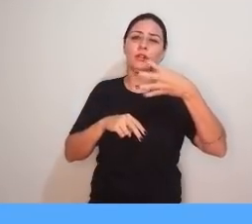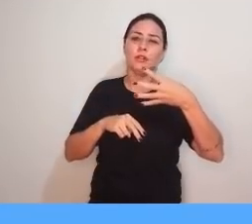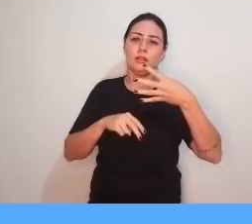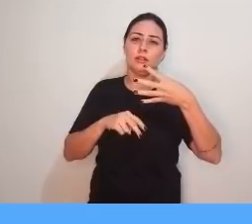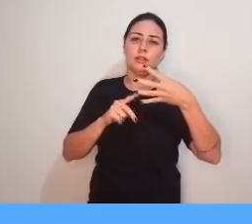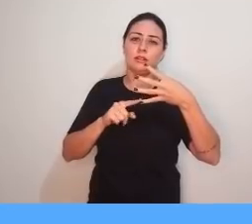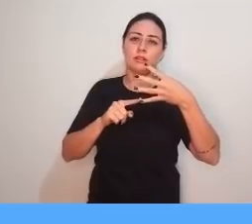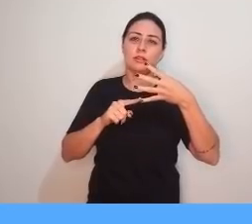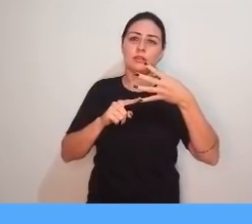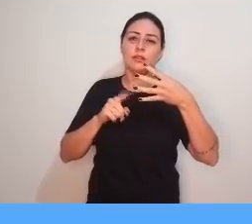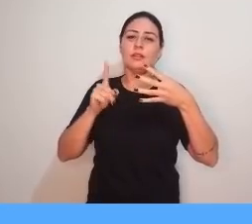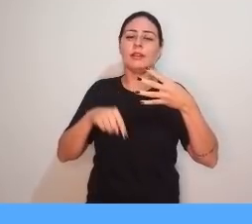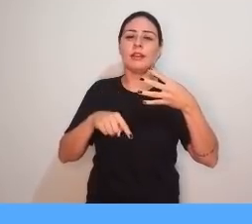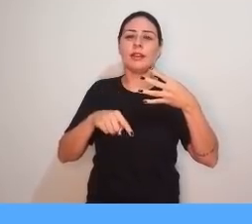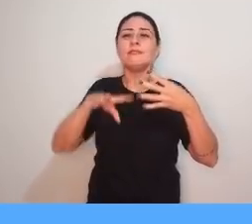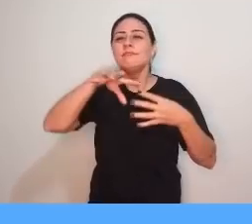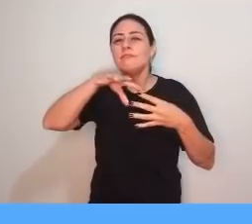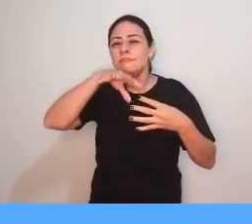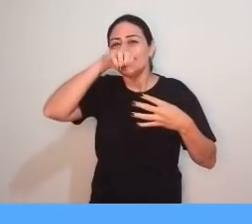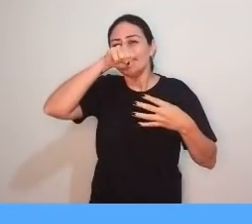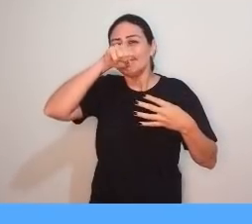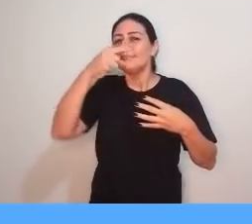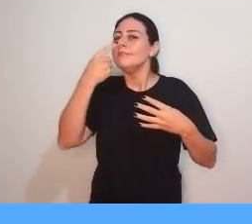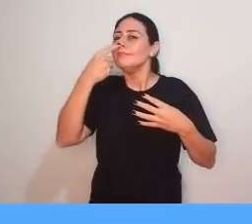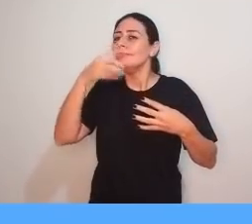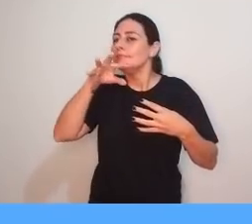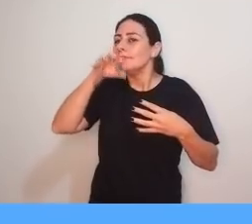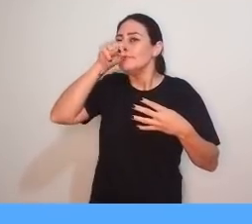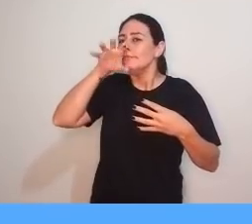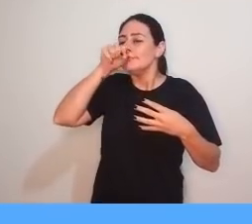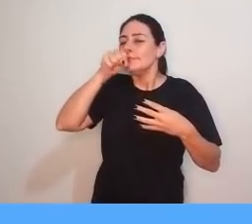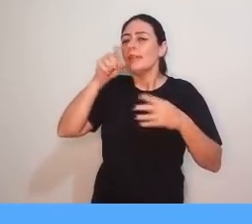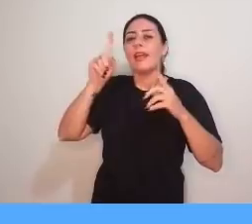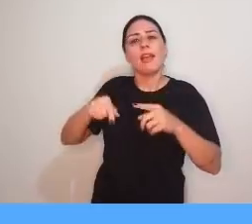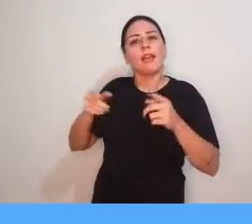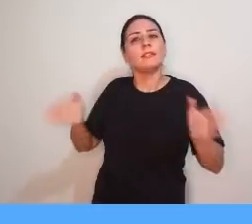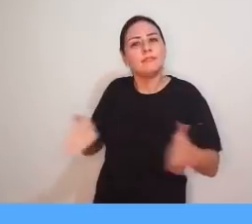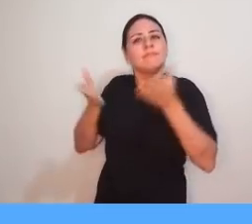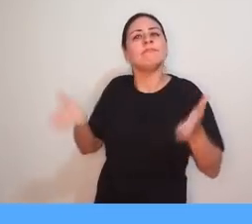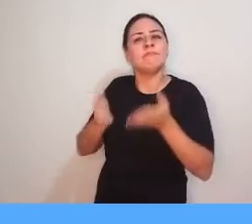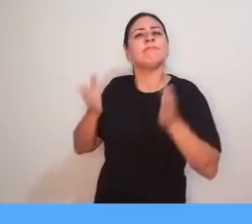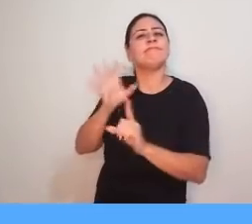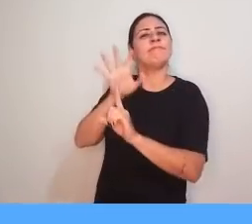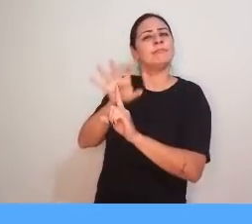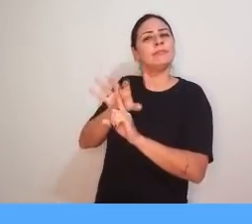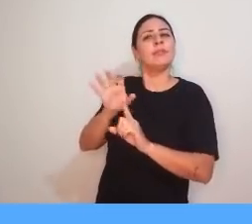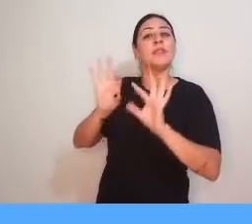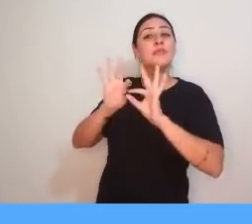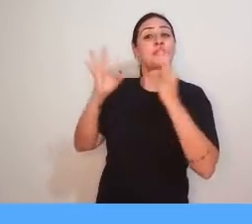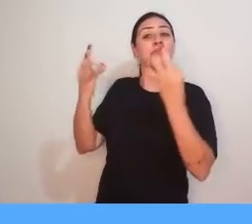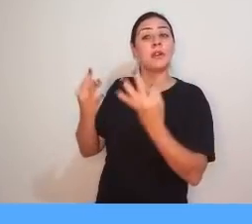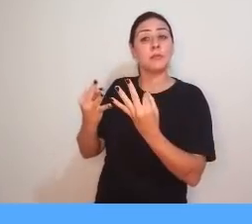Do sentido do olfato. Essa estimulação precoce, ela pode ser orientada para as famílias a partir de orientações muito